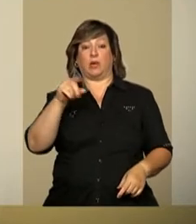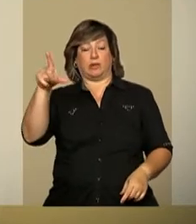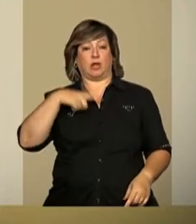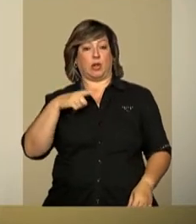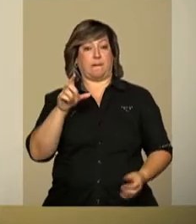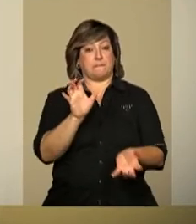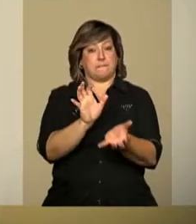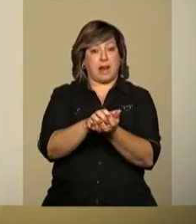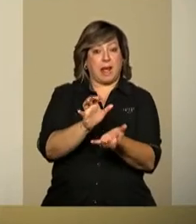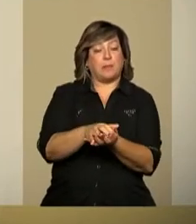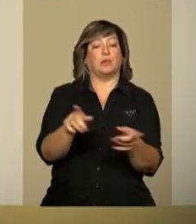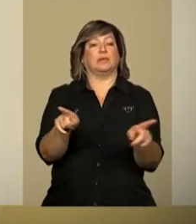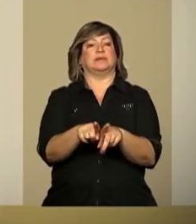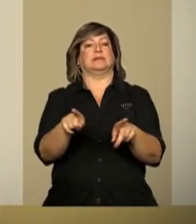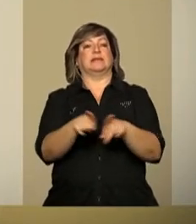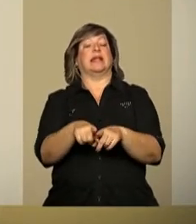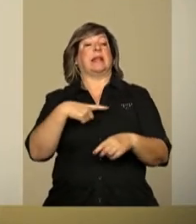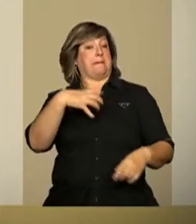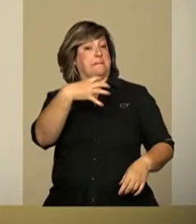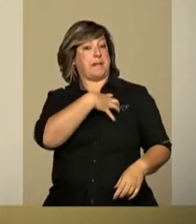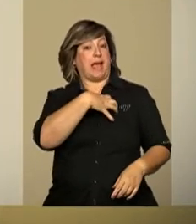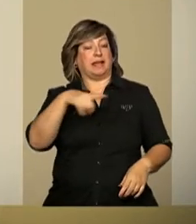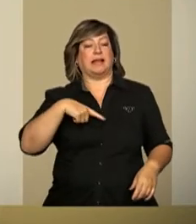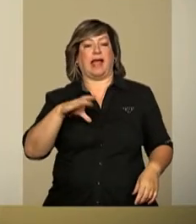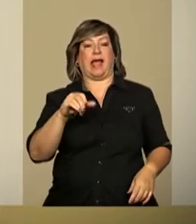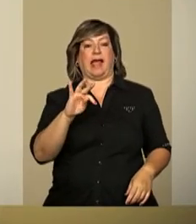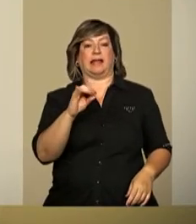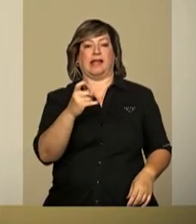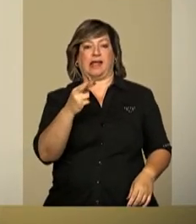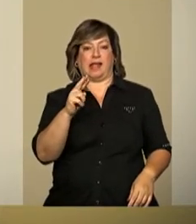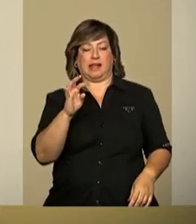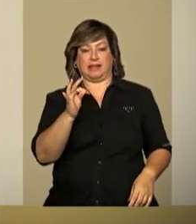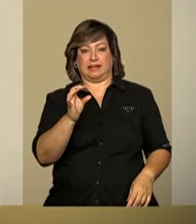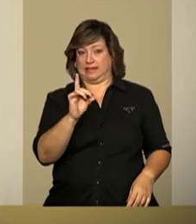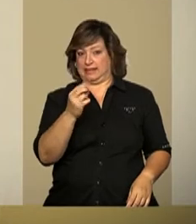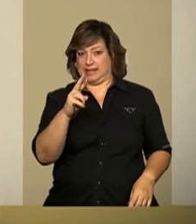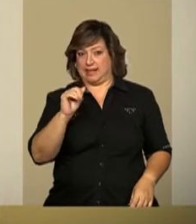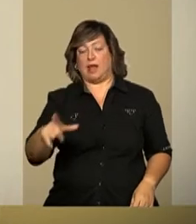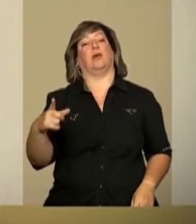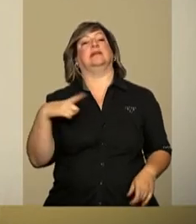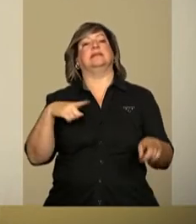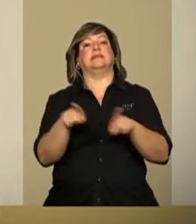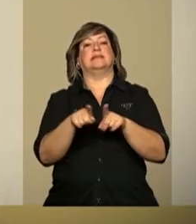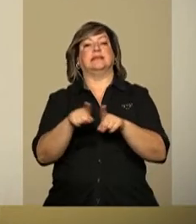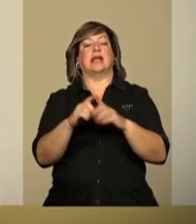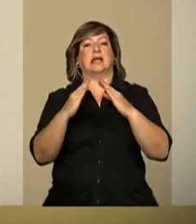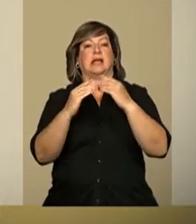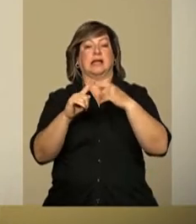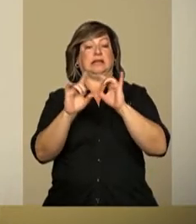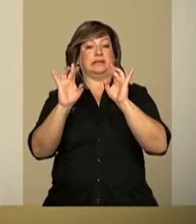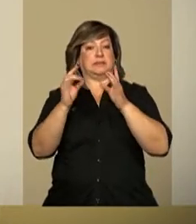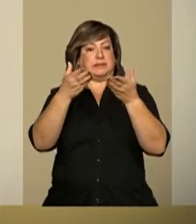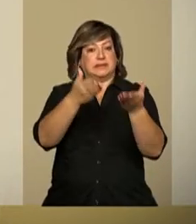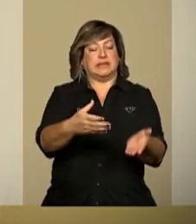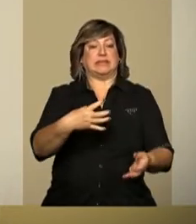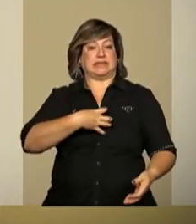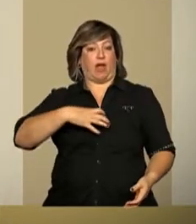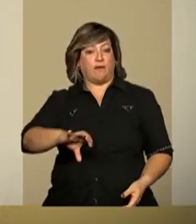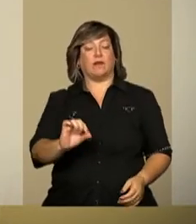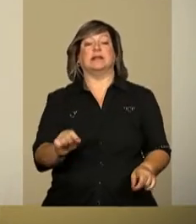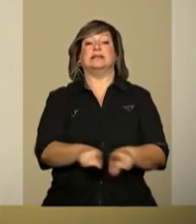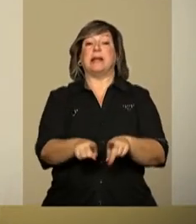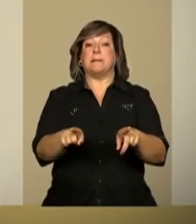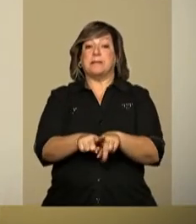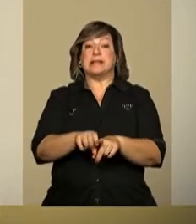Pernambuco na Bahia temos a Catedral Basílica e a igreja do Santíssimo Sacramento em Salvador e também